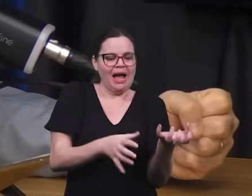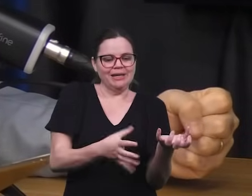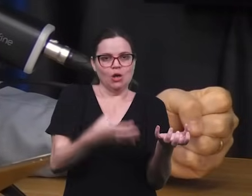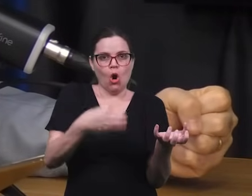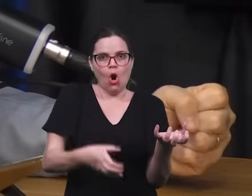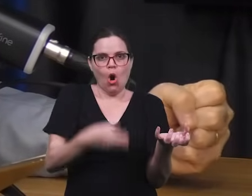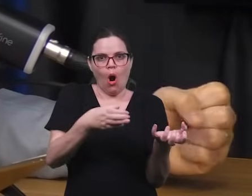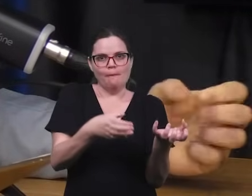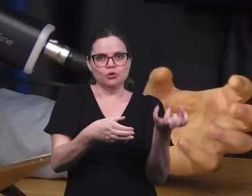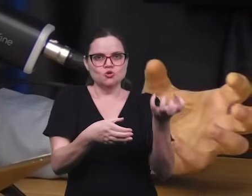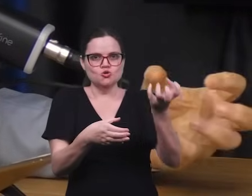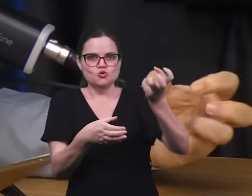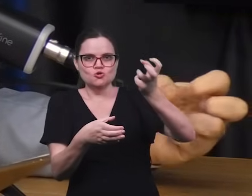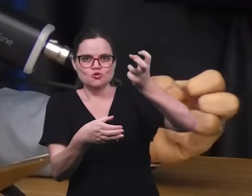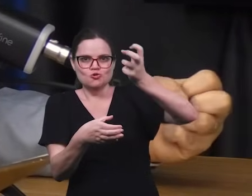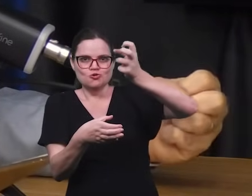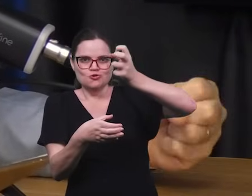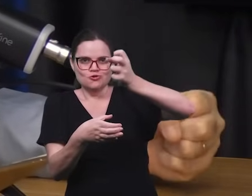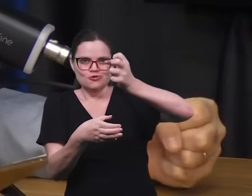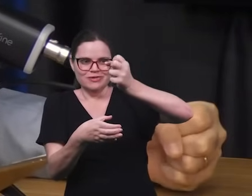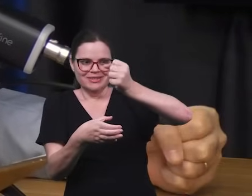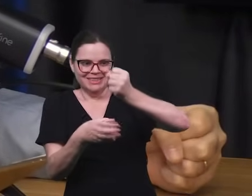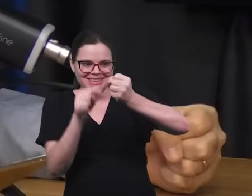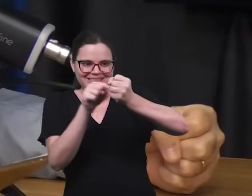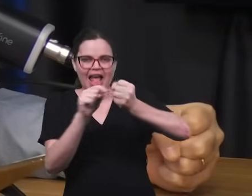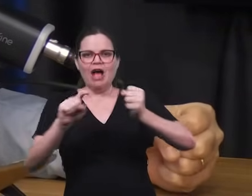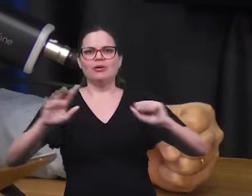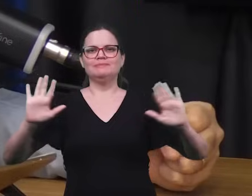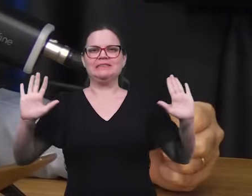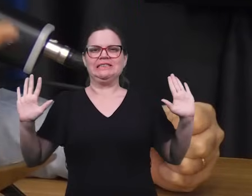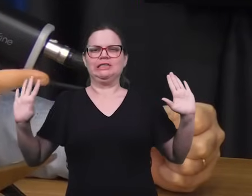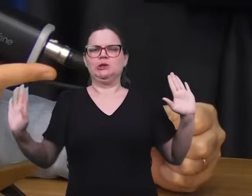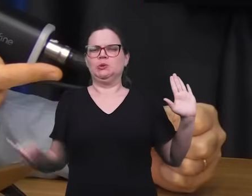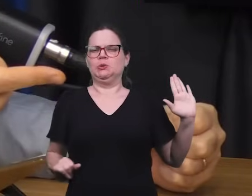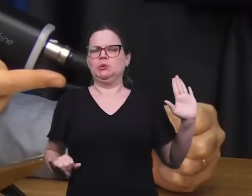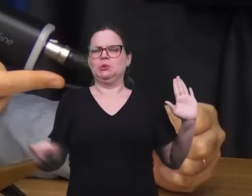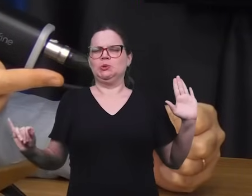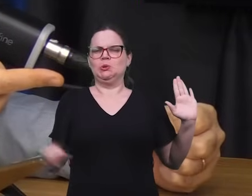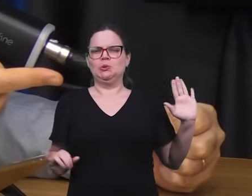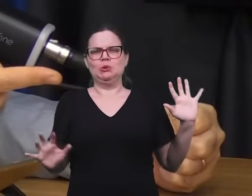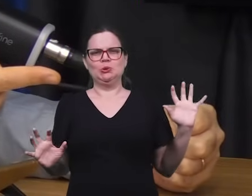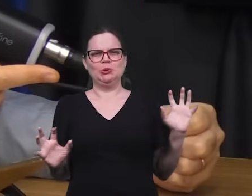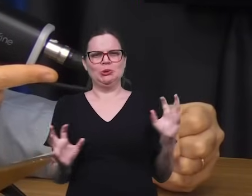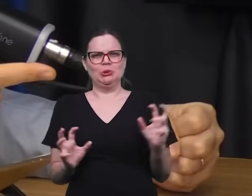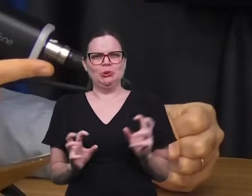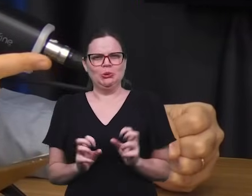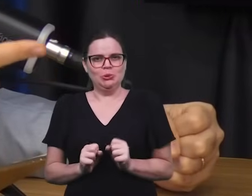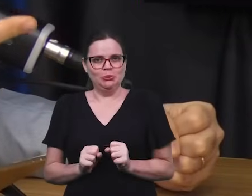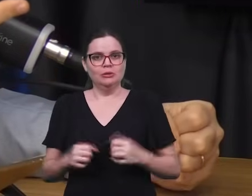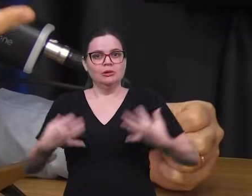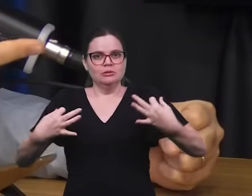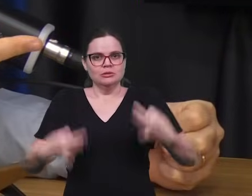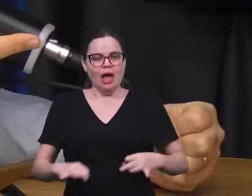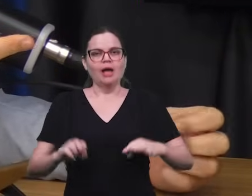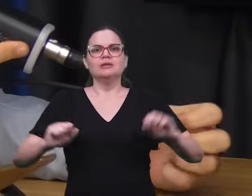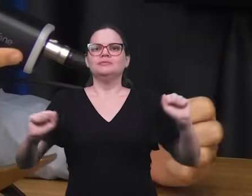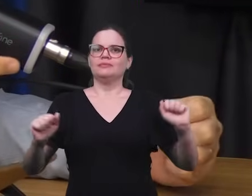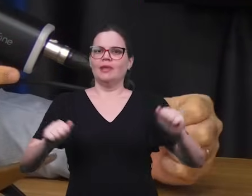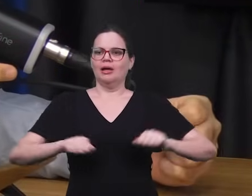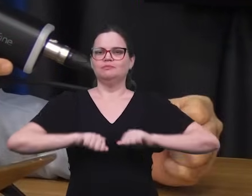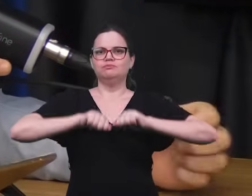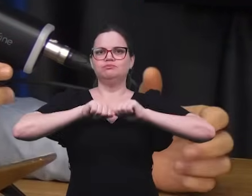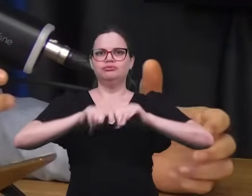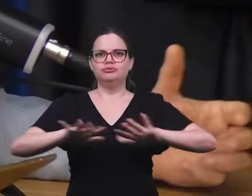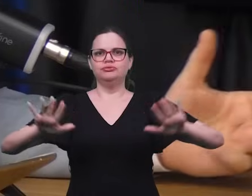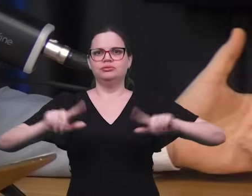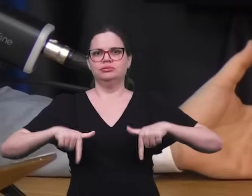maravilha, né, então ali o Espírito Santo é derramado. E a sequência complementa, né? No outro dia ele vai, o velo